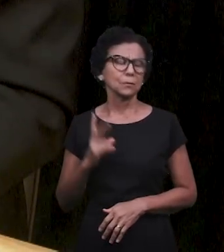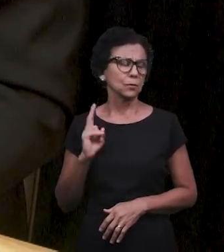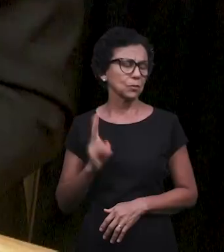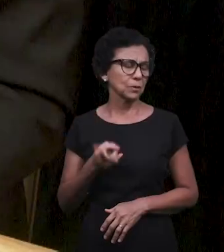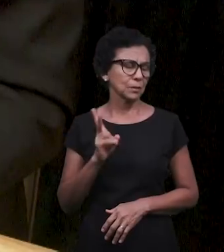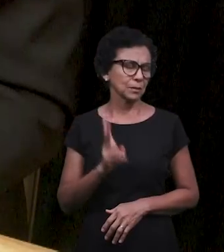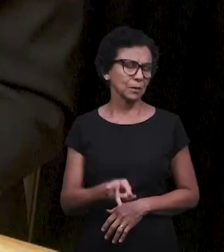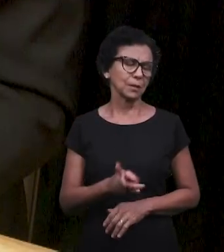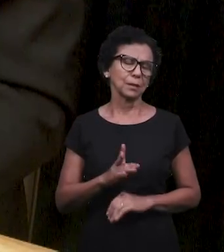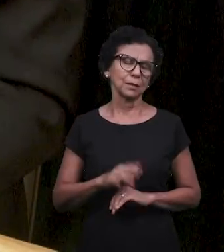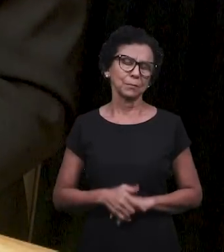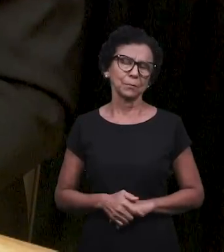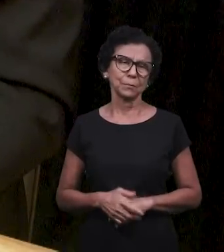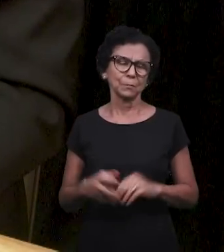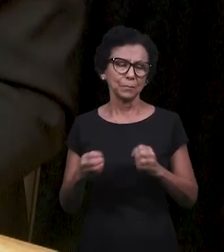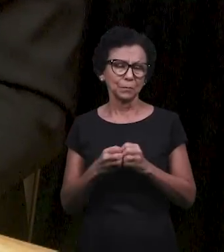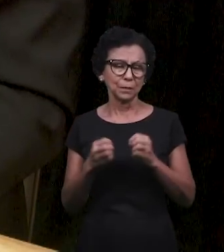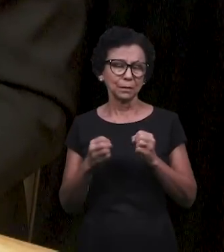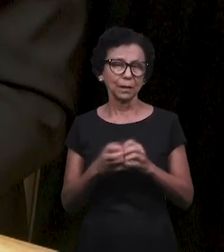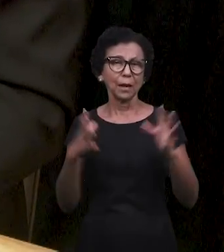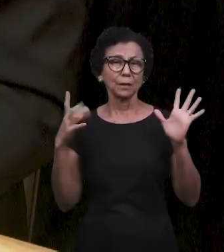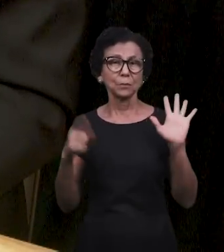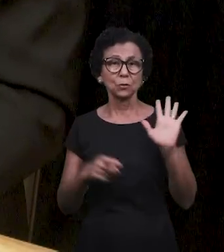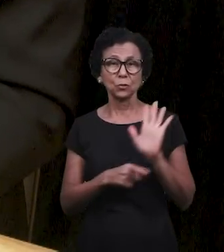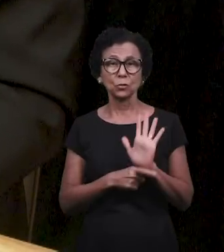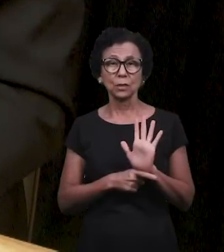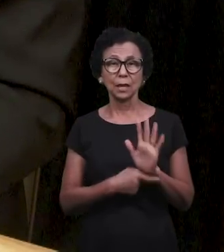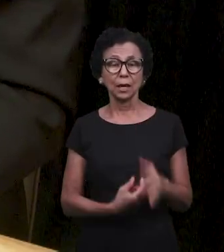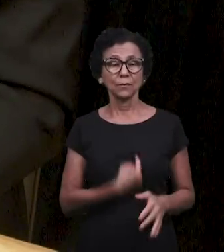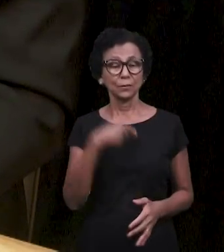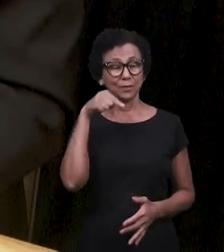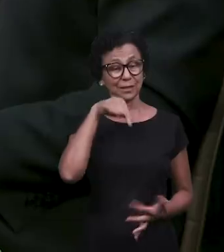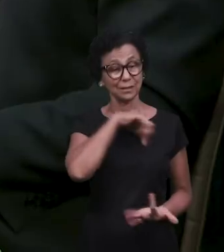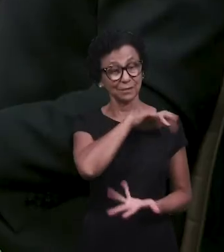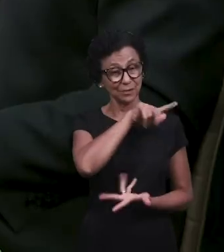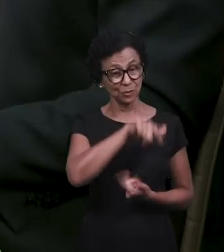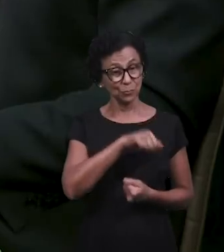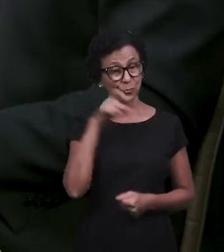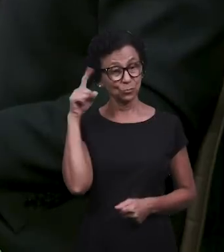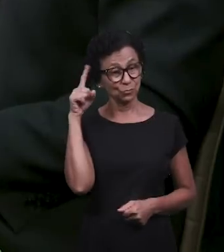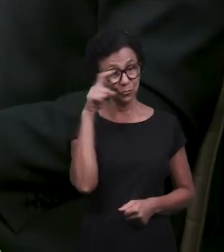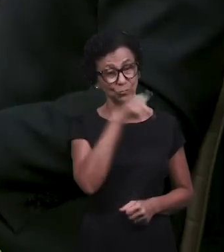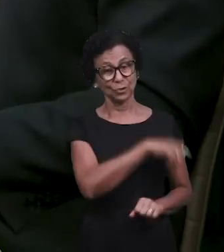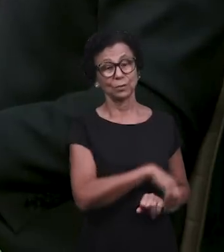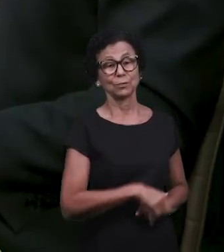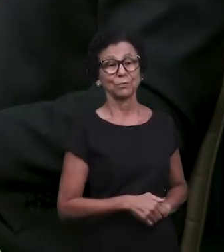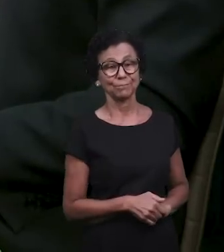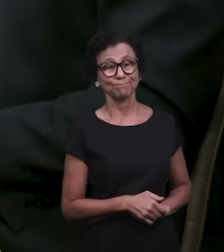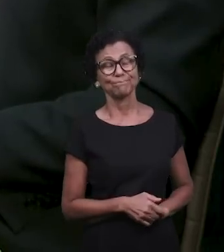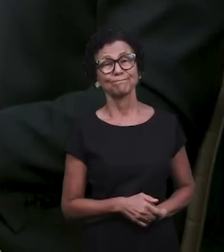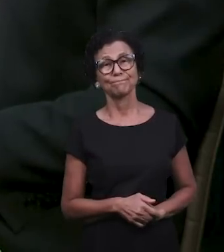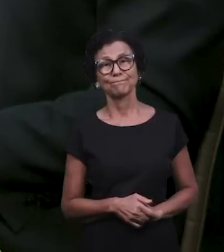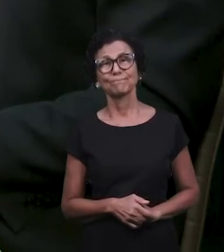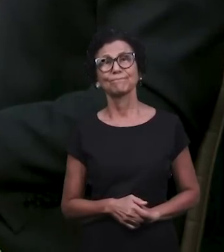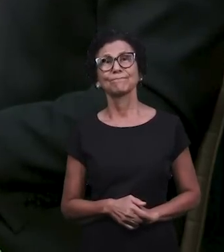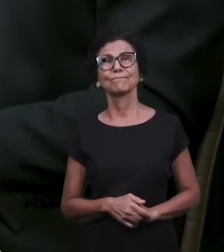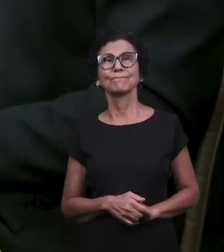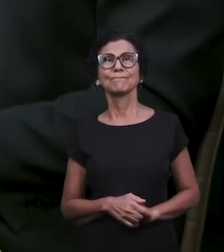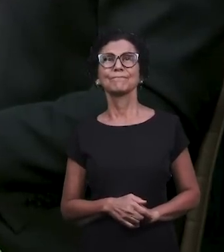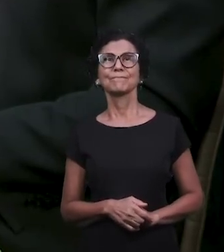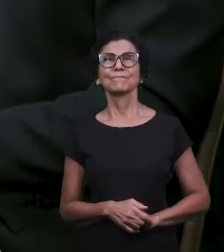como um milagre para sustentar o homem nesse deserto da vida. Graças a Deus. E naquele dia haverá uma fonte